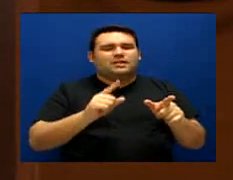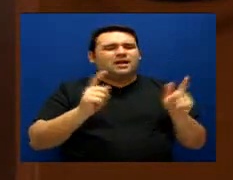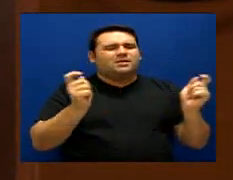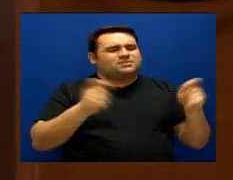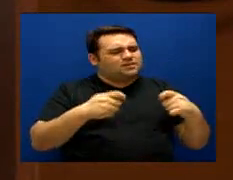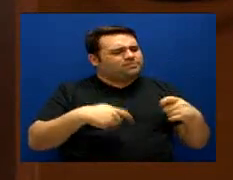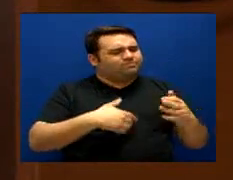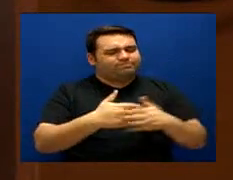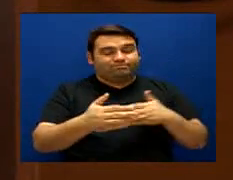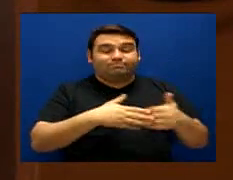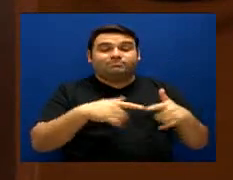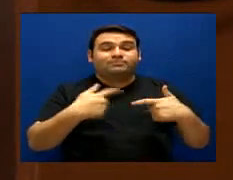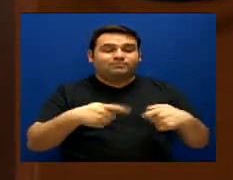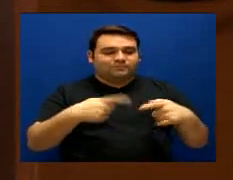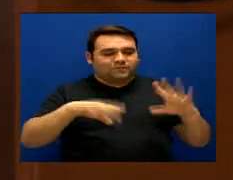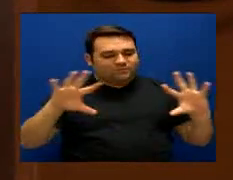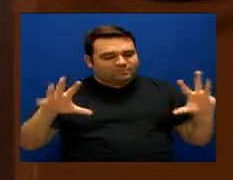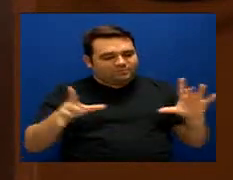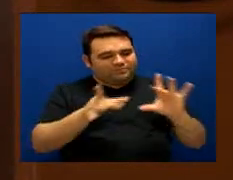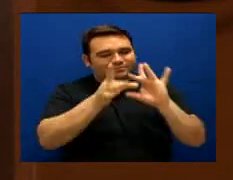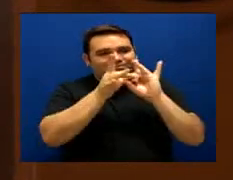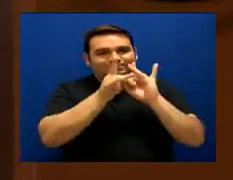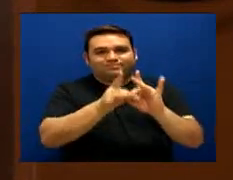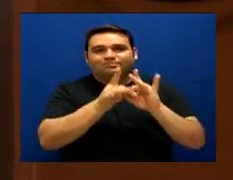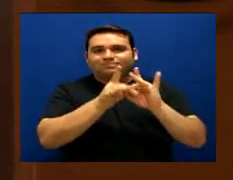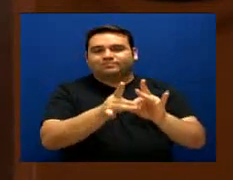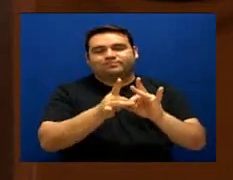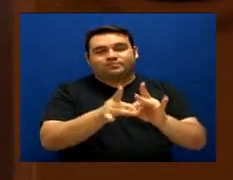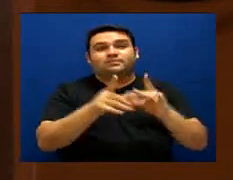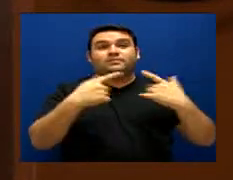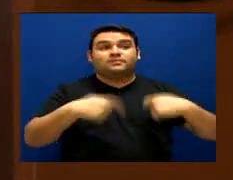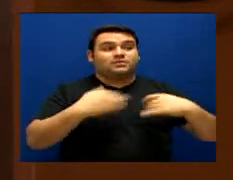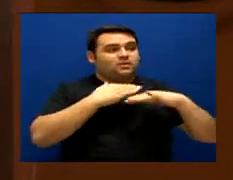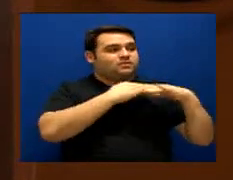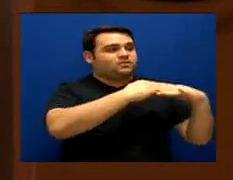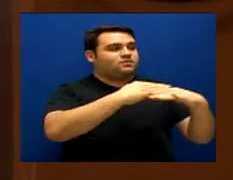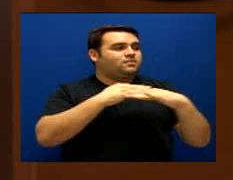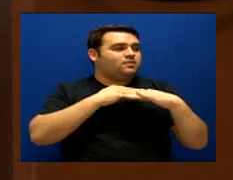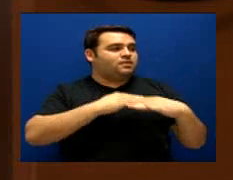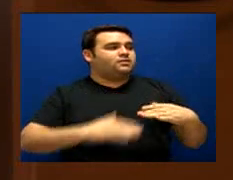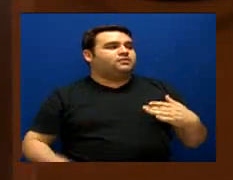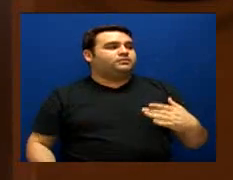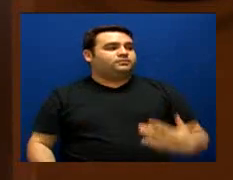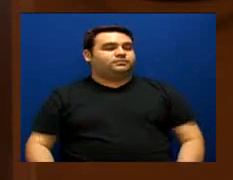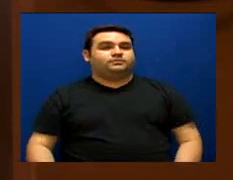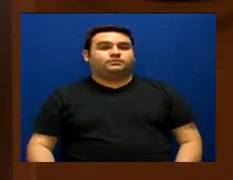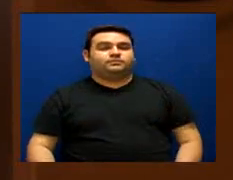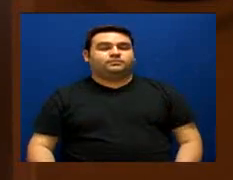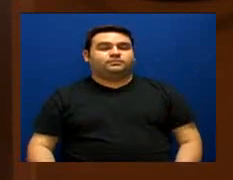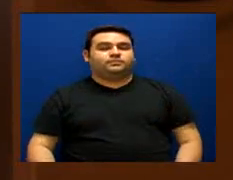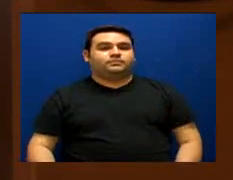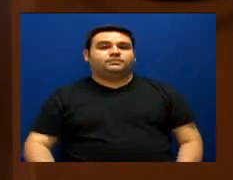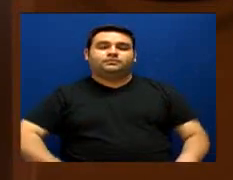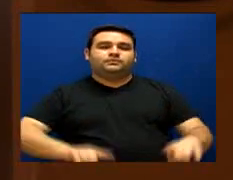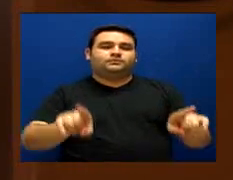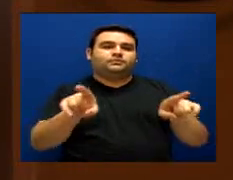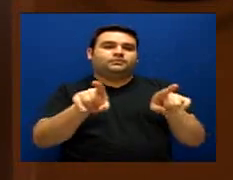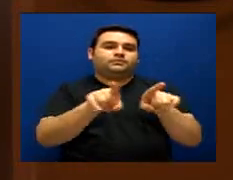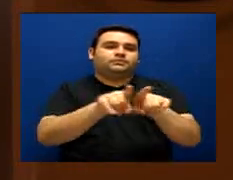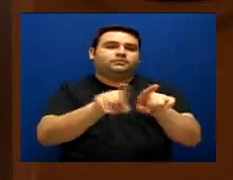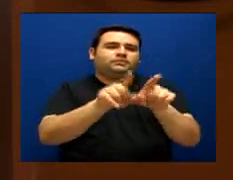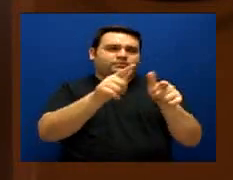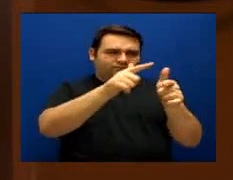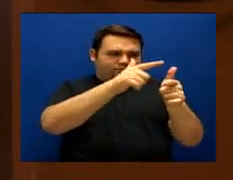mão, basta que a gente se una. A gente tem que falar a mesma linguagem, né? Em questão